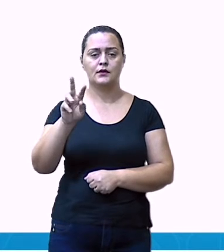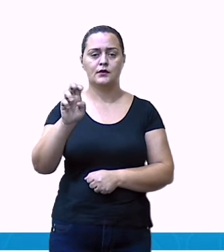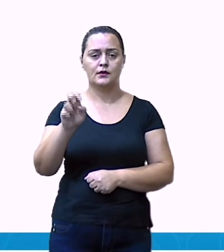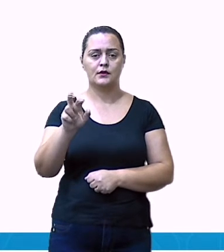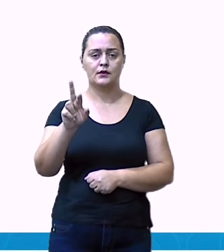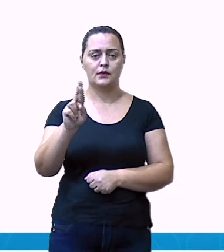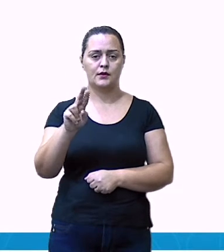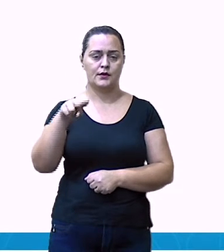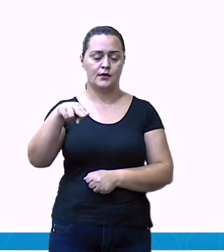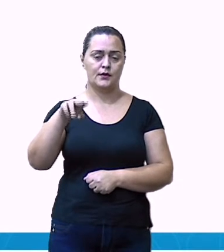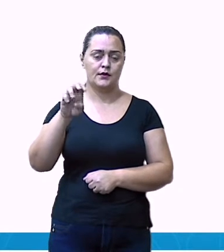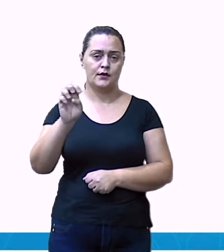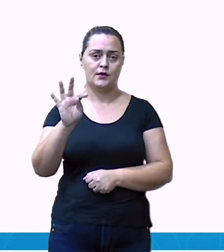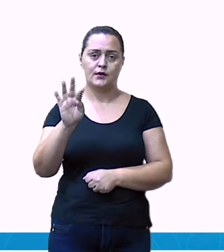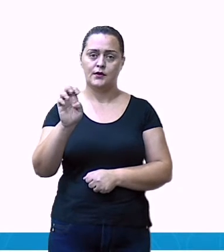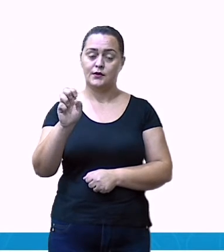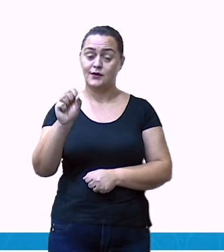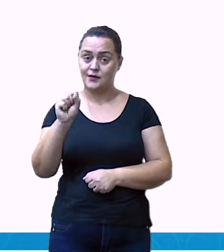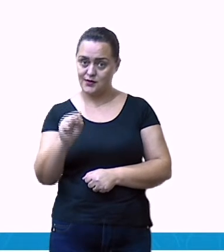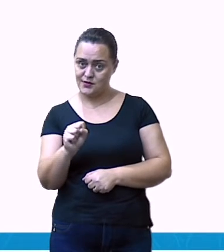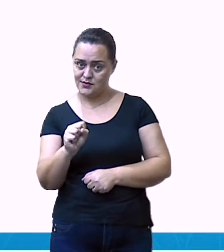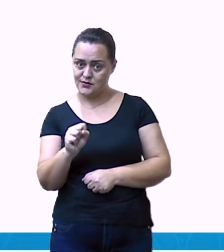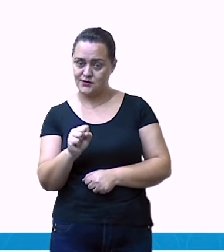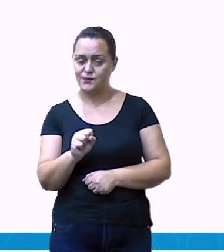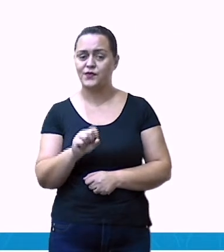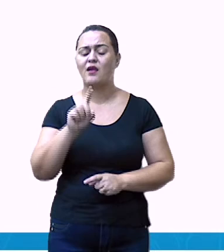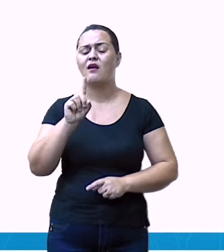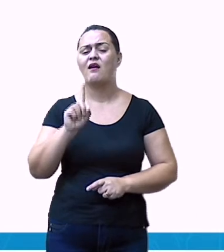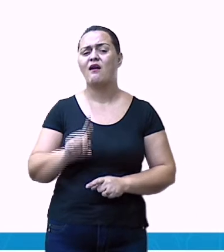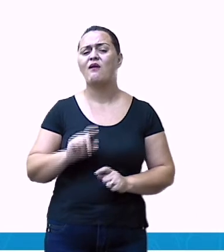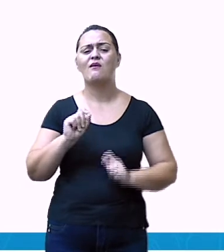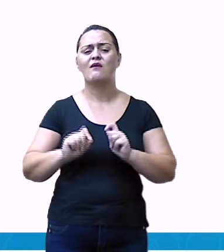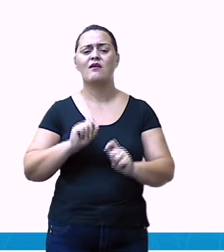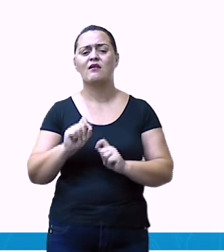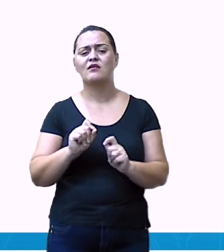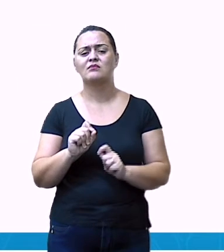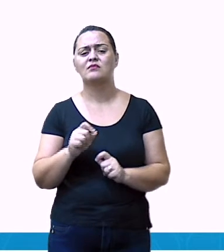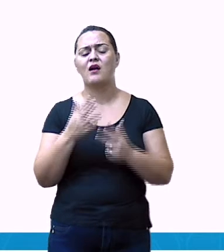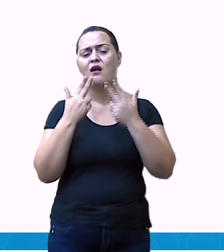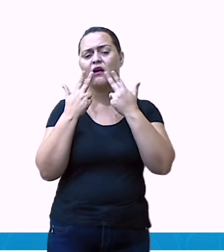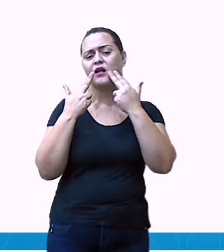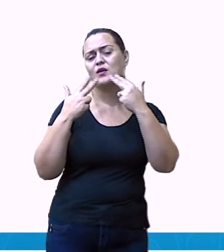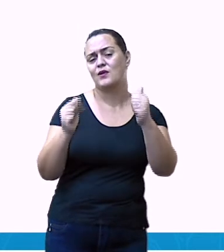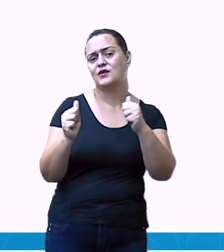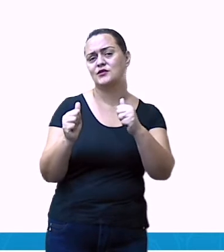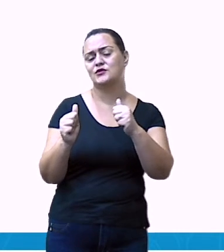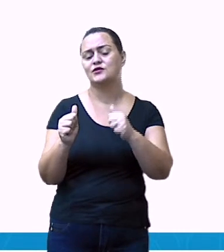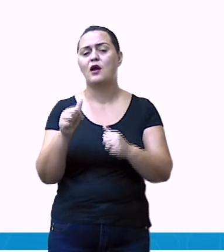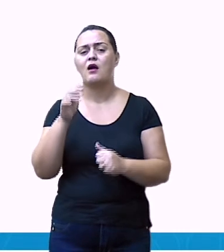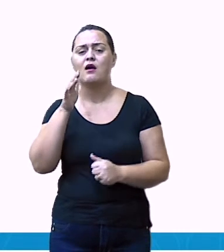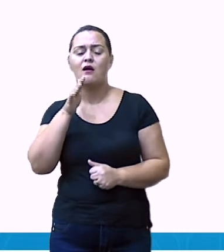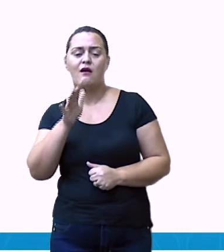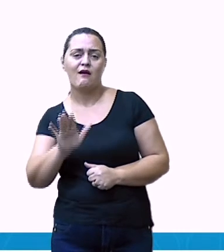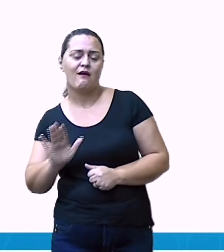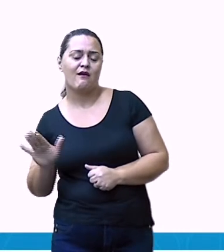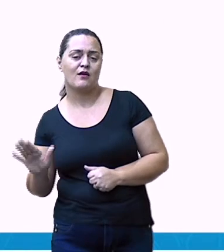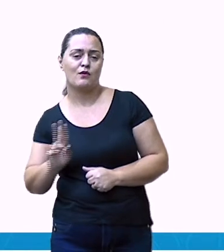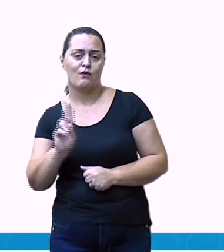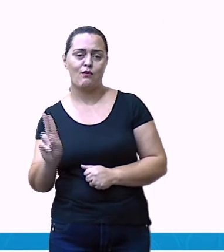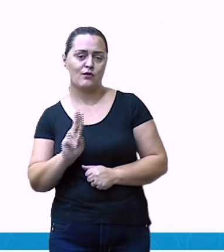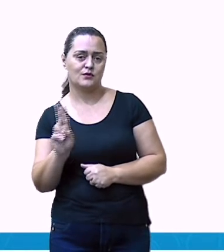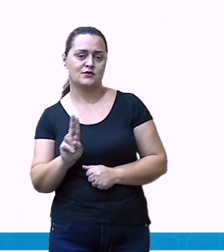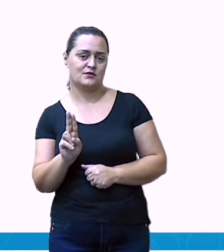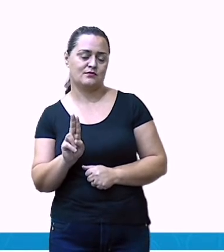conhecida como internetês. Ela utiliza abreviaturas como também, TB, significa também, né? Em vez